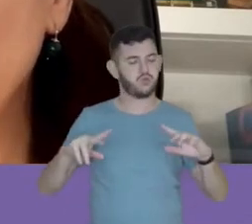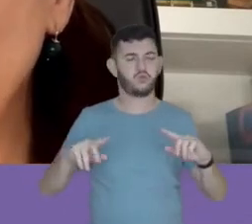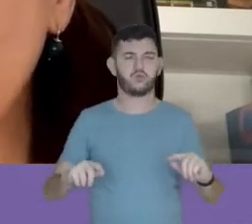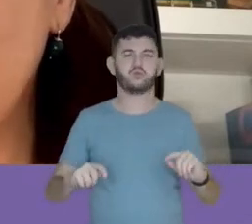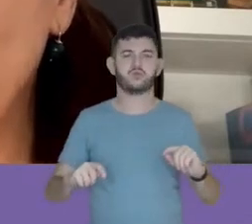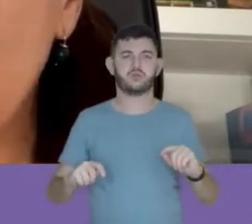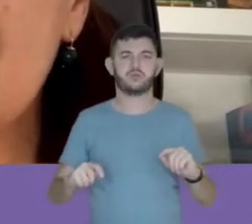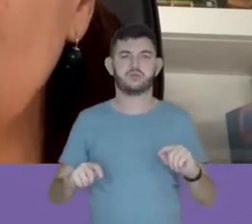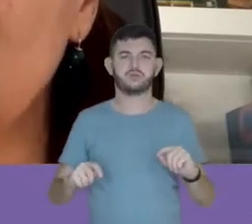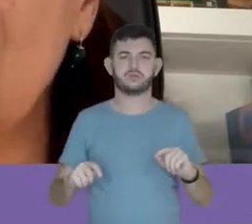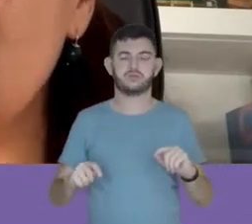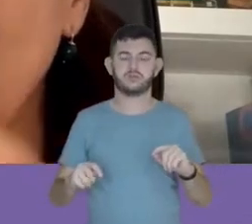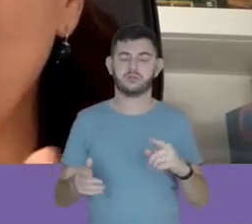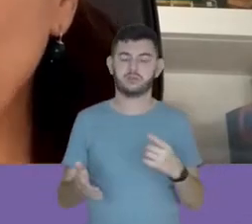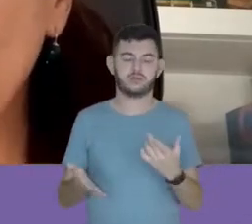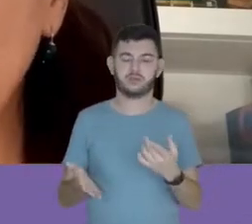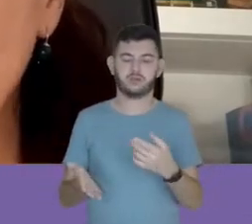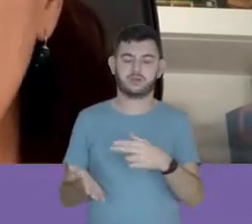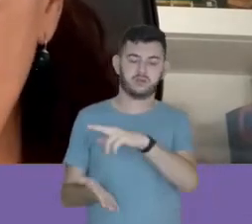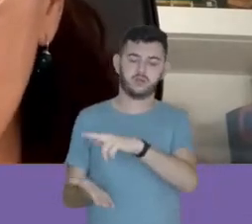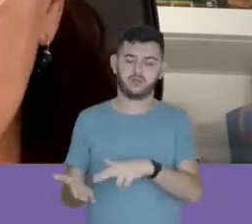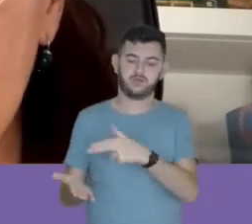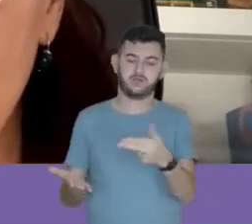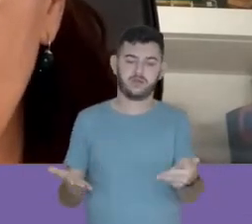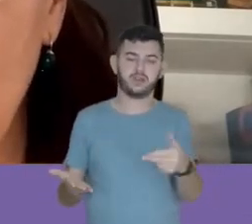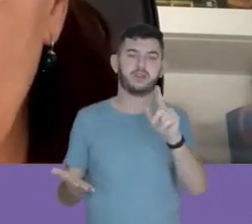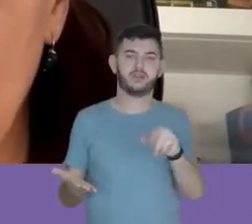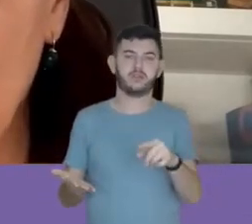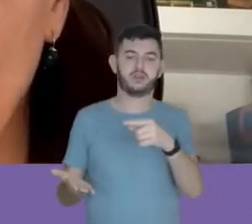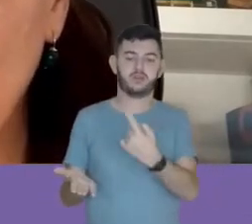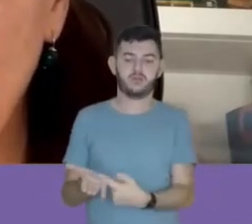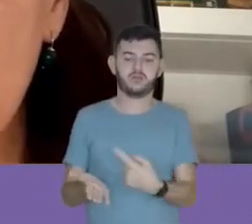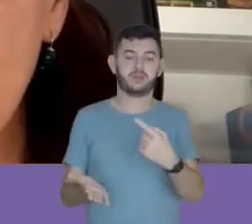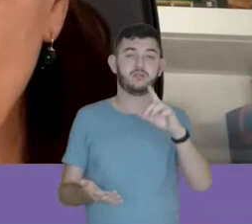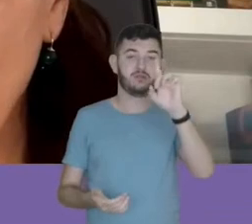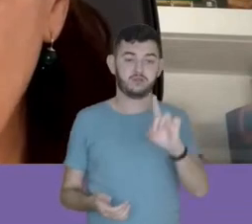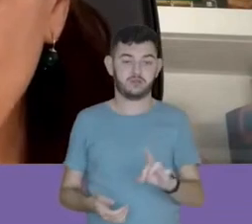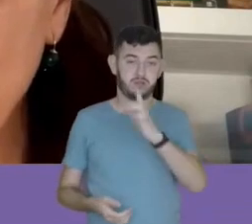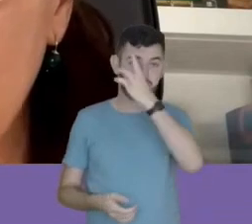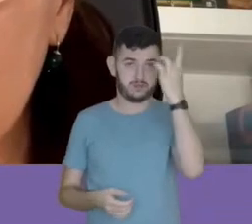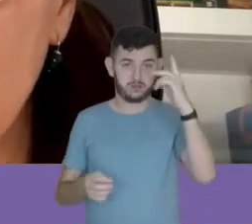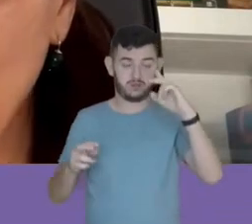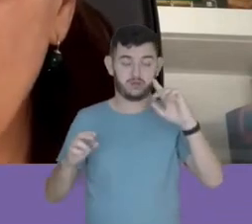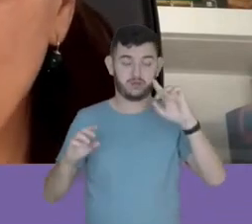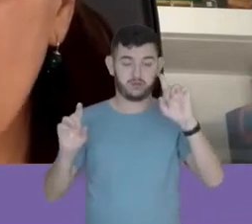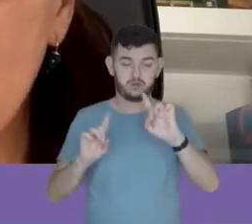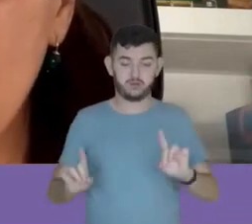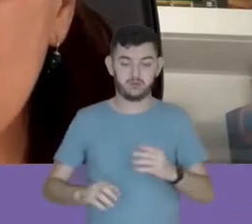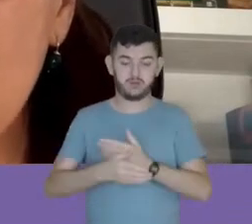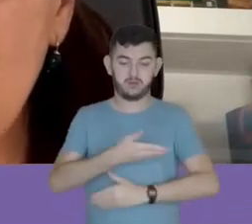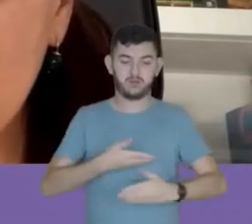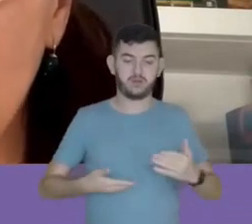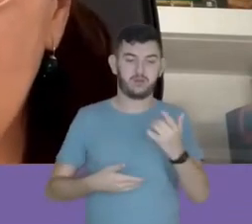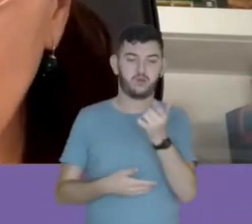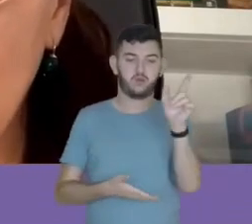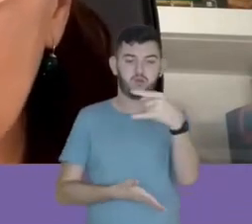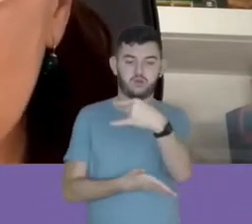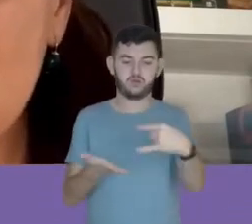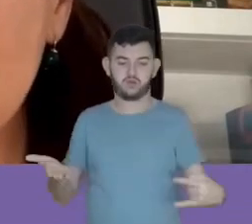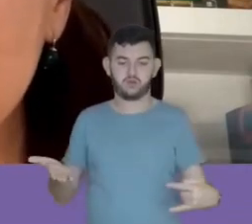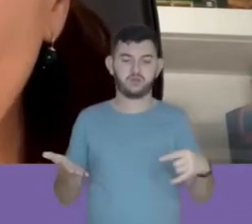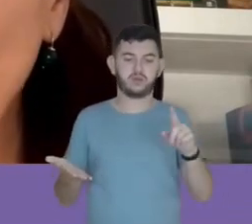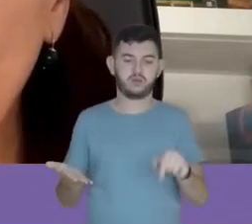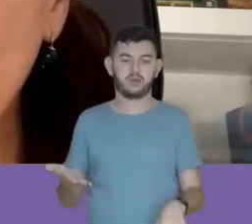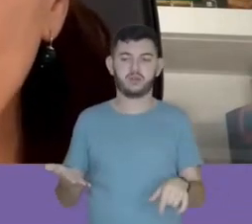as convenções, a Convenção dos Direitos da Pessoa com Deficiência, com todas as convenções das quais o Brasil é